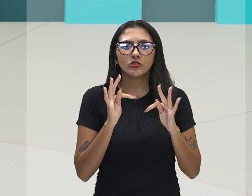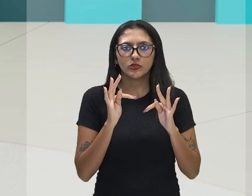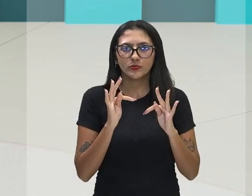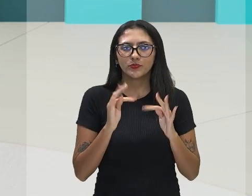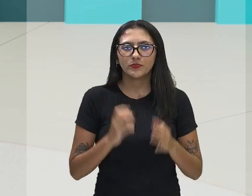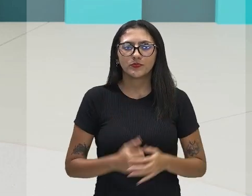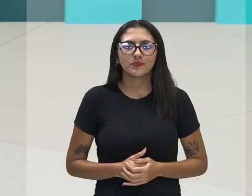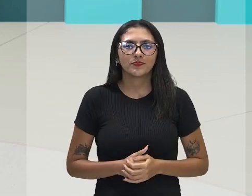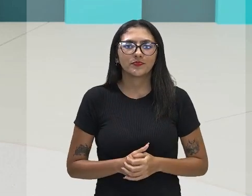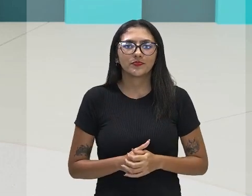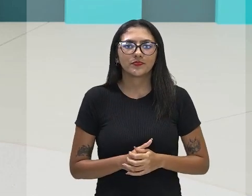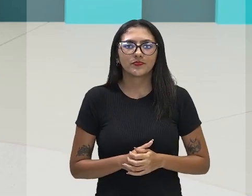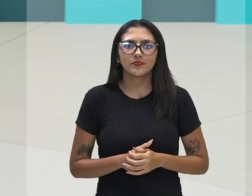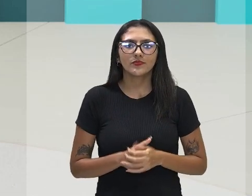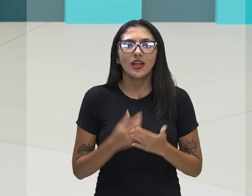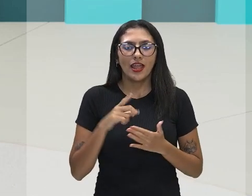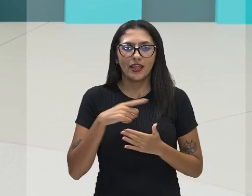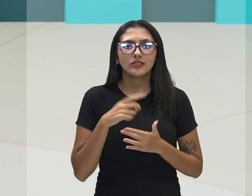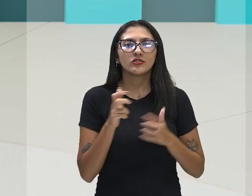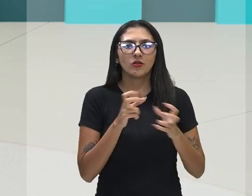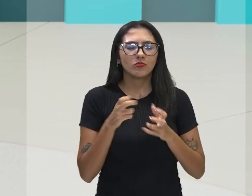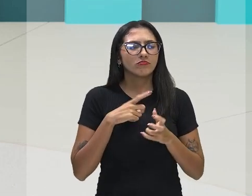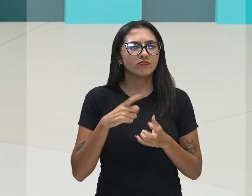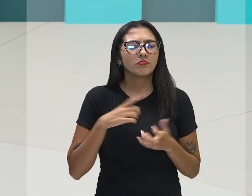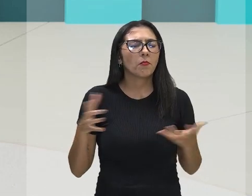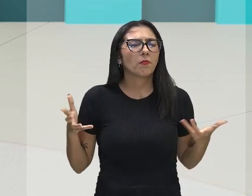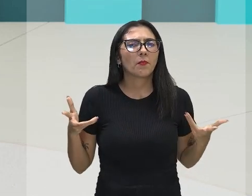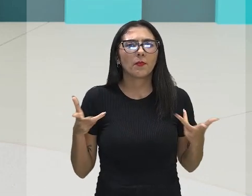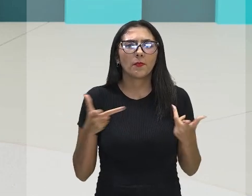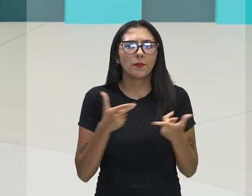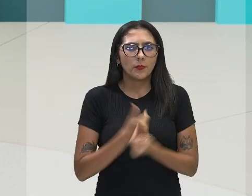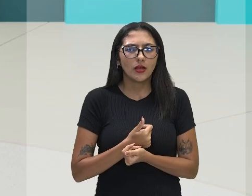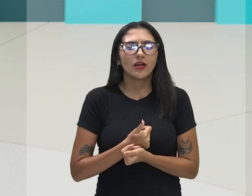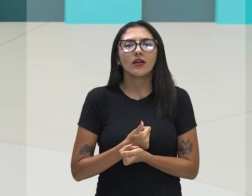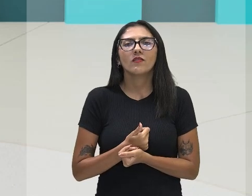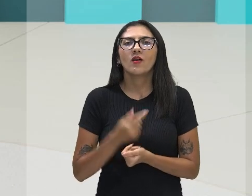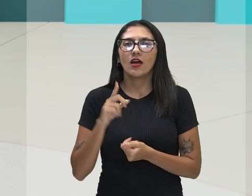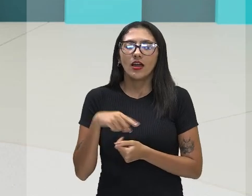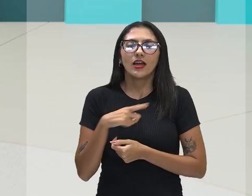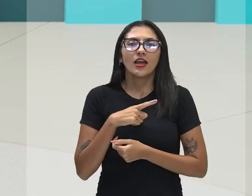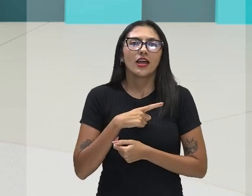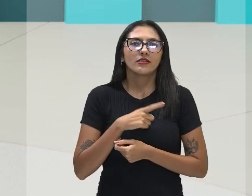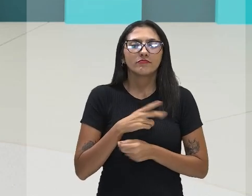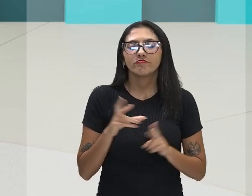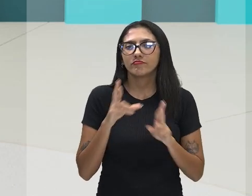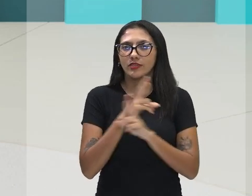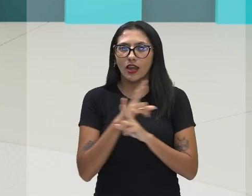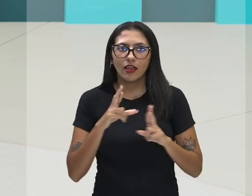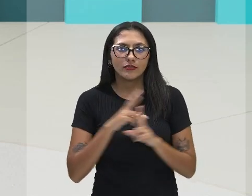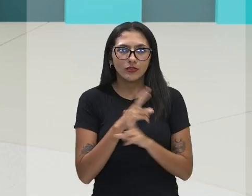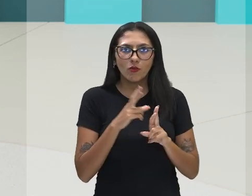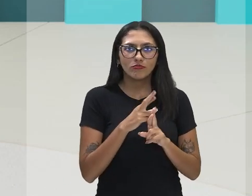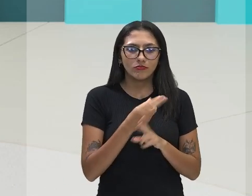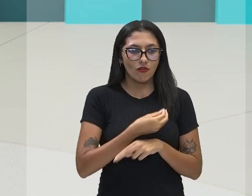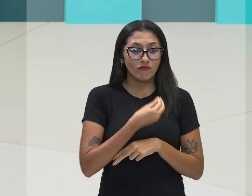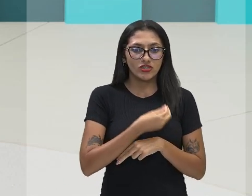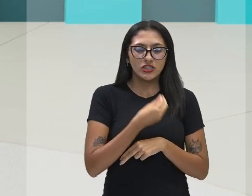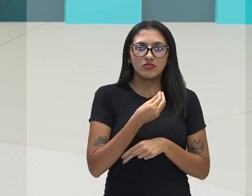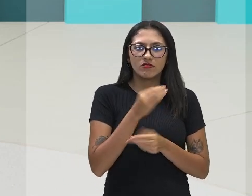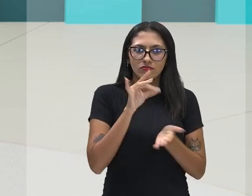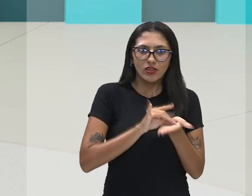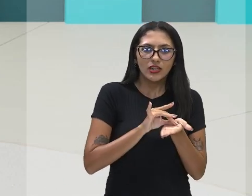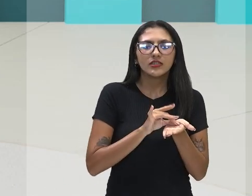acontecer. Esses jogos, eles são fantásticos porque eles associam o mundo real a esse